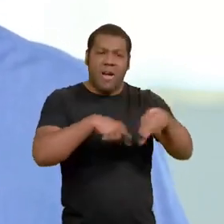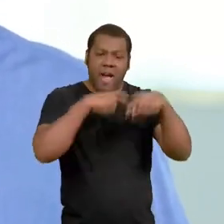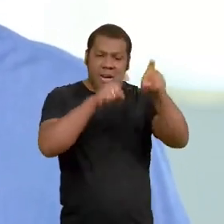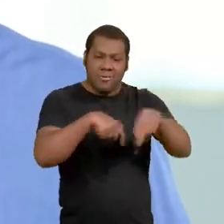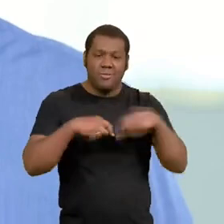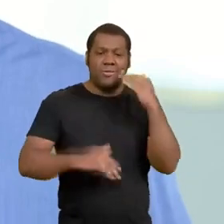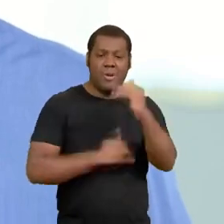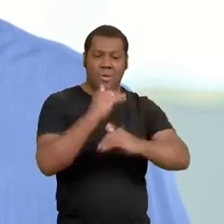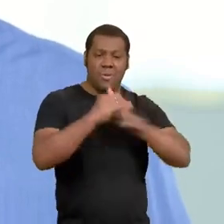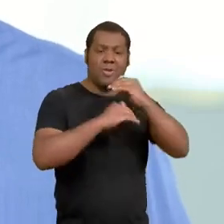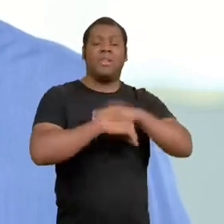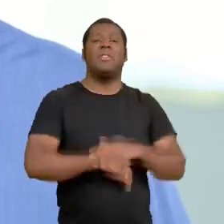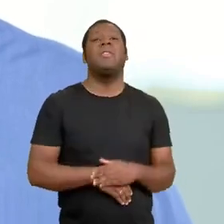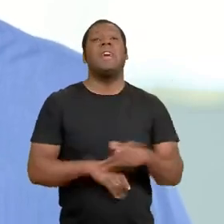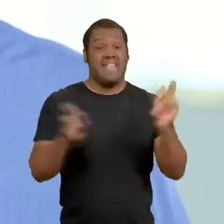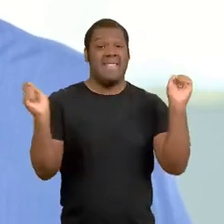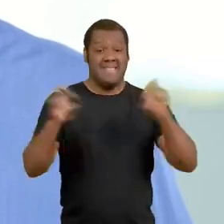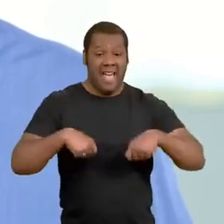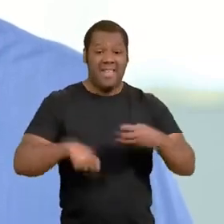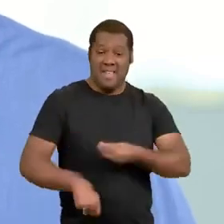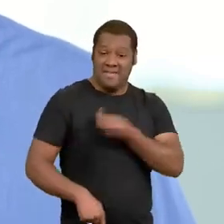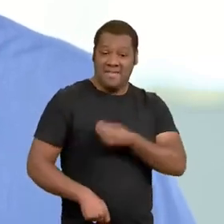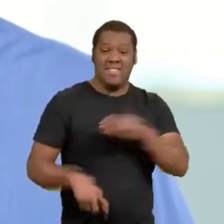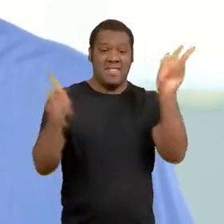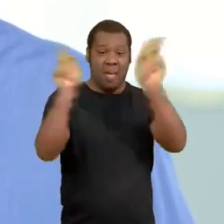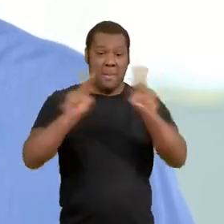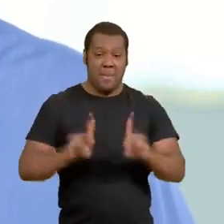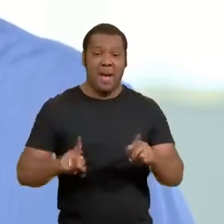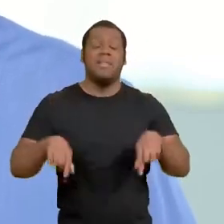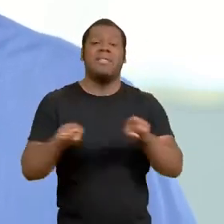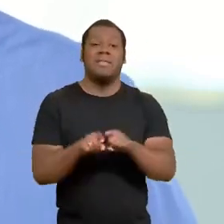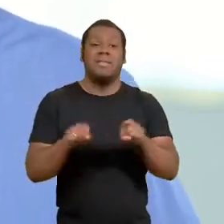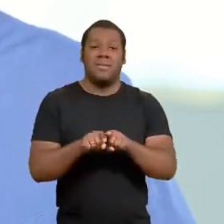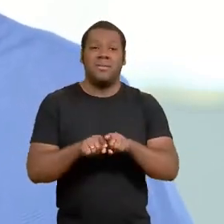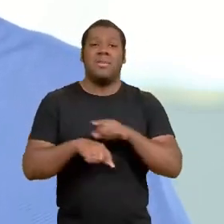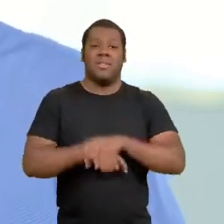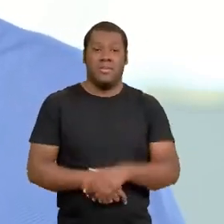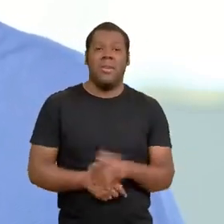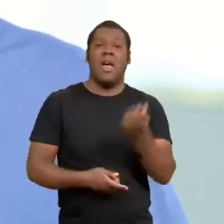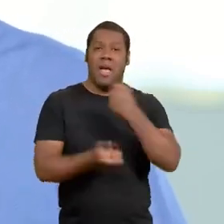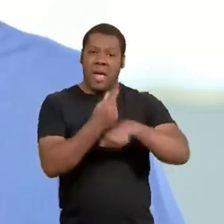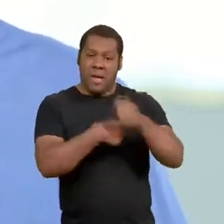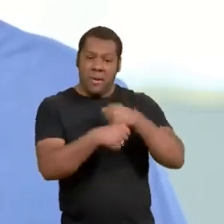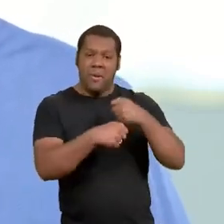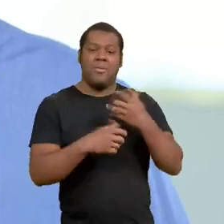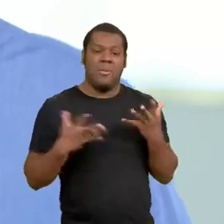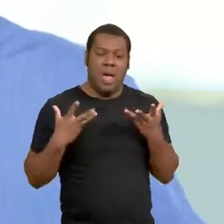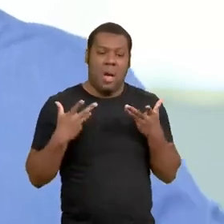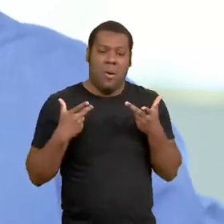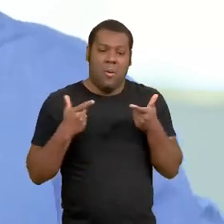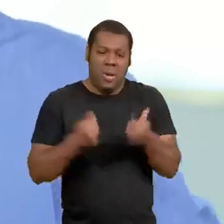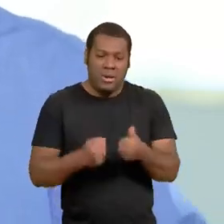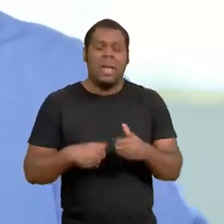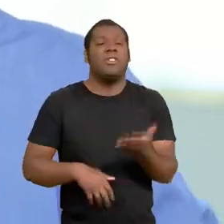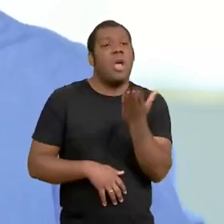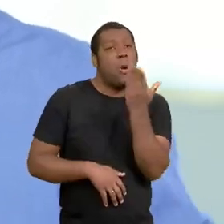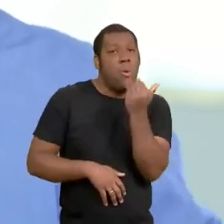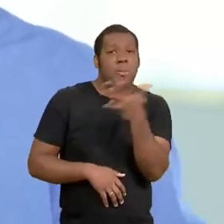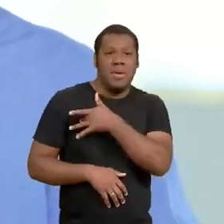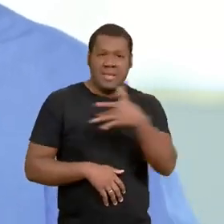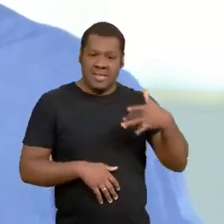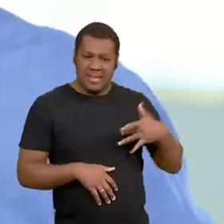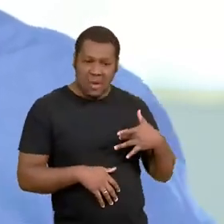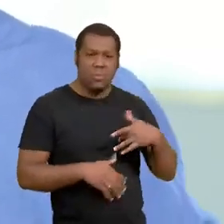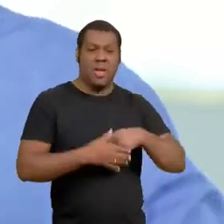paz, para que a gente possa produzir mais, de mais qualidade, mais saudavelmente produzir esses alimentos, e o povo